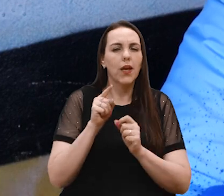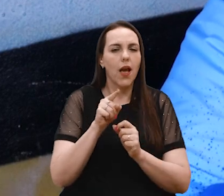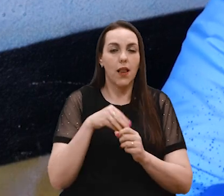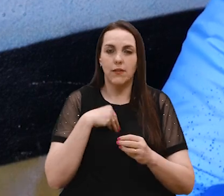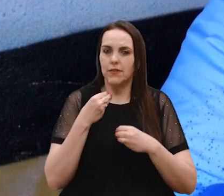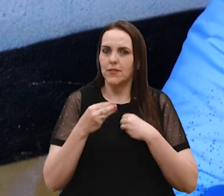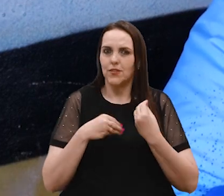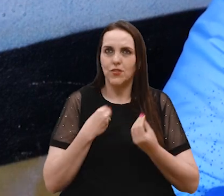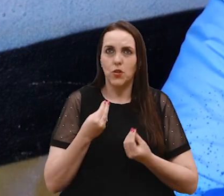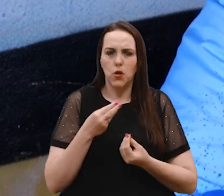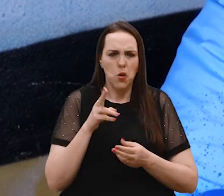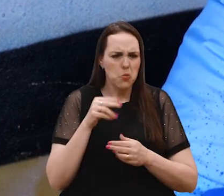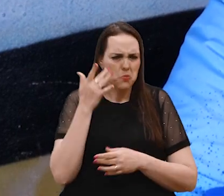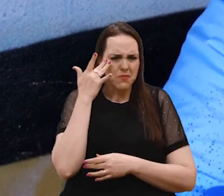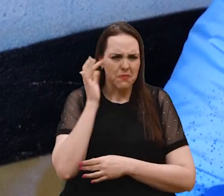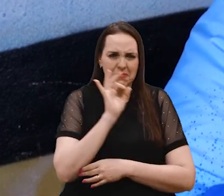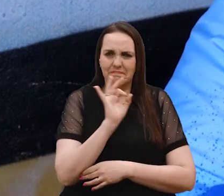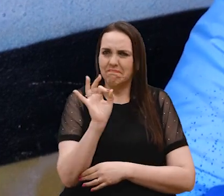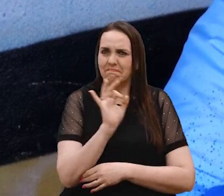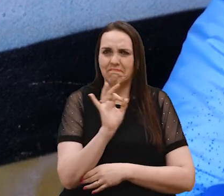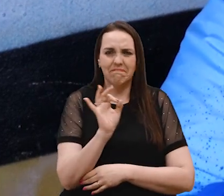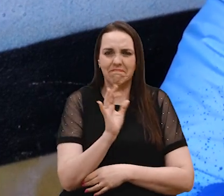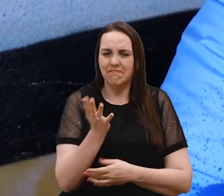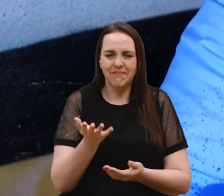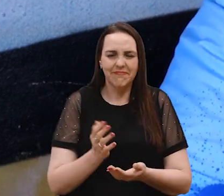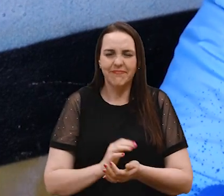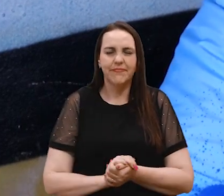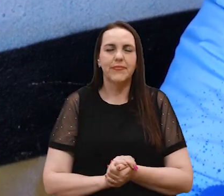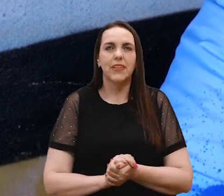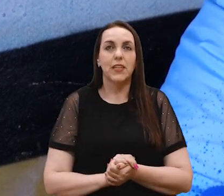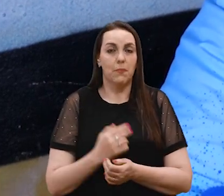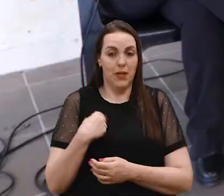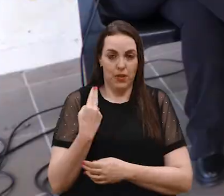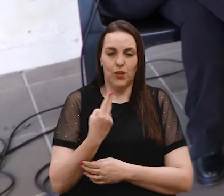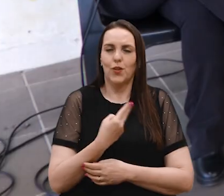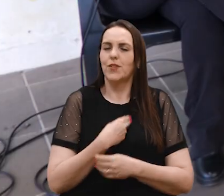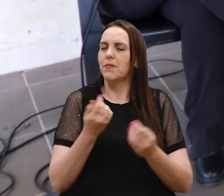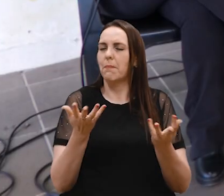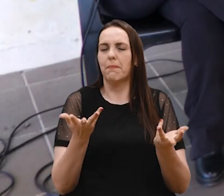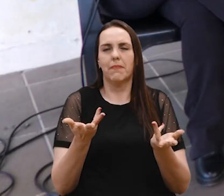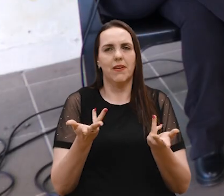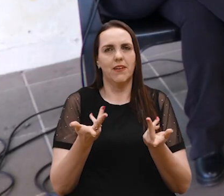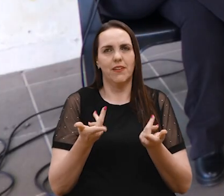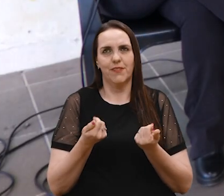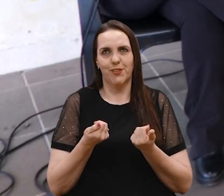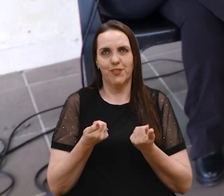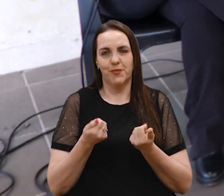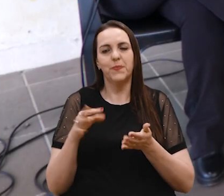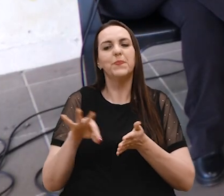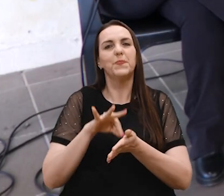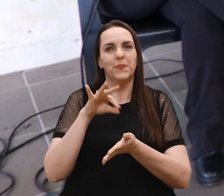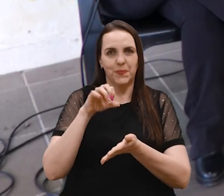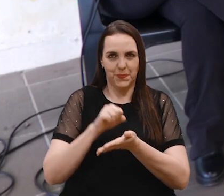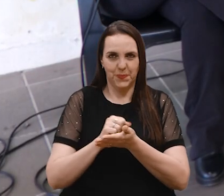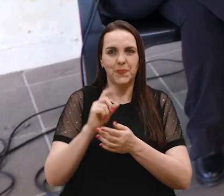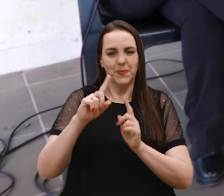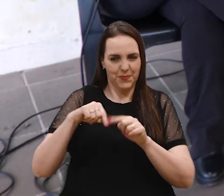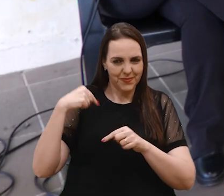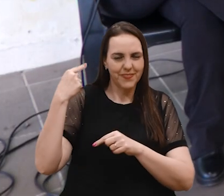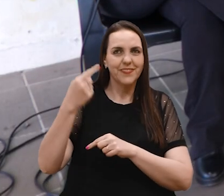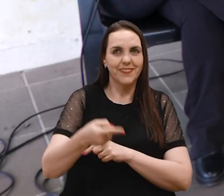E eu não sabia, não tinha nem ideia daquilo. E, para nós, assim, foi maravilhoso. Aí eu escrevi, no dia